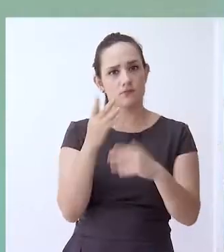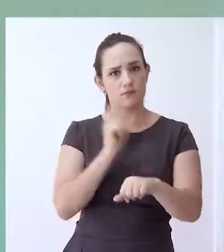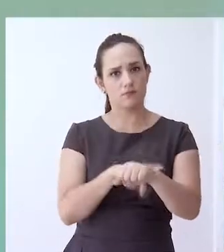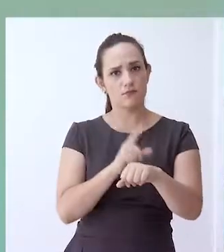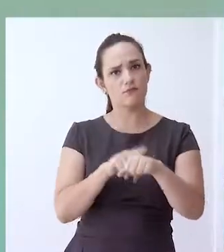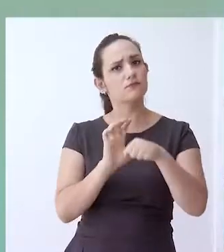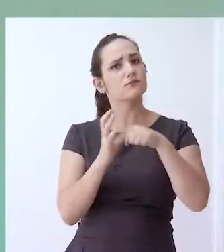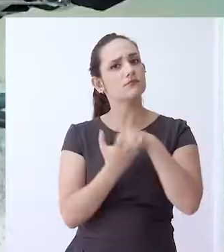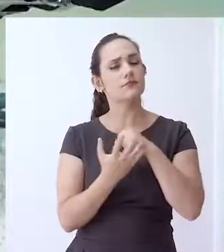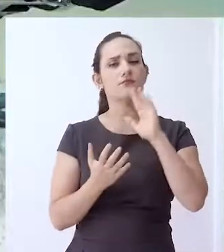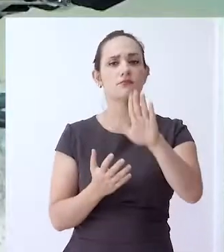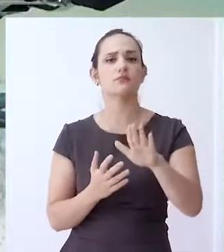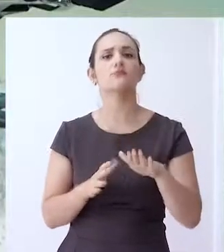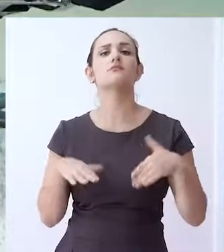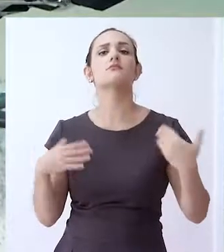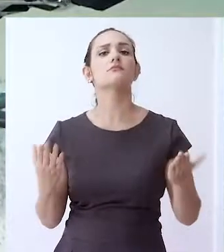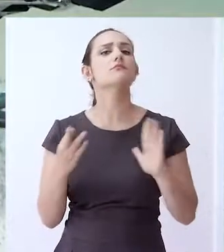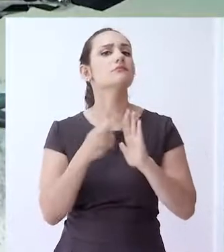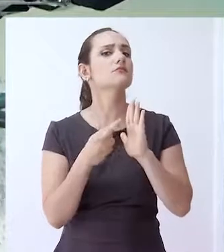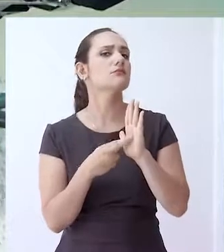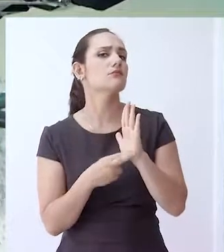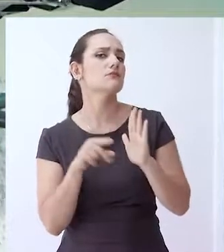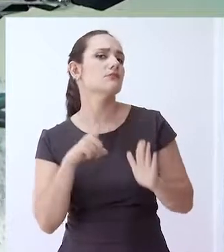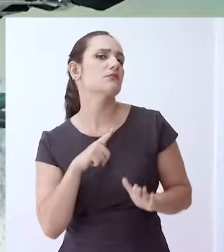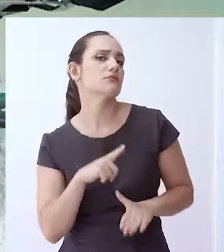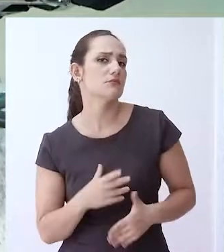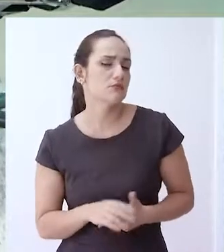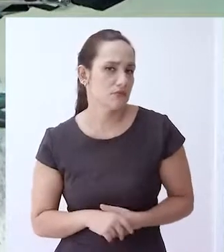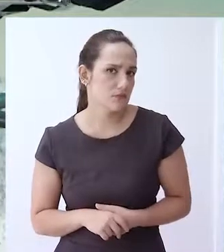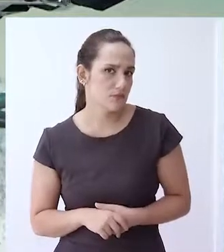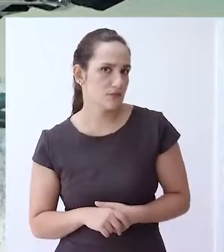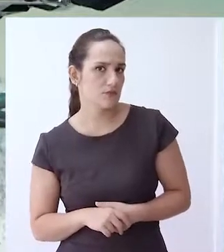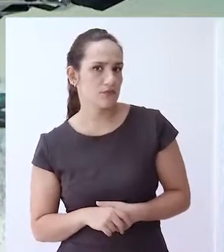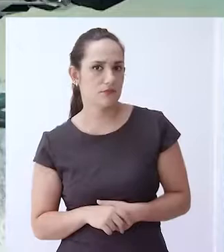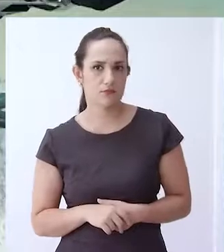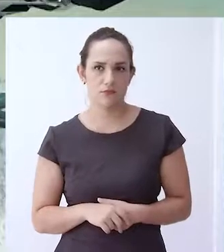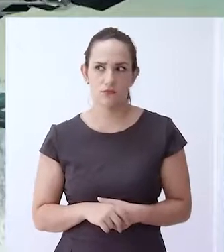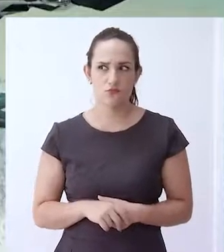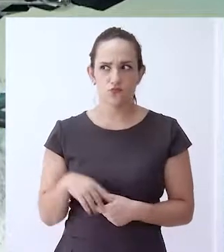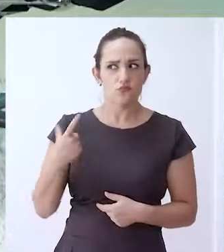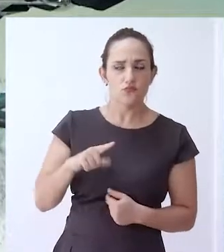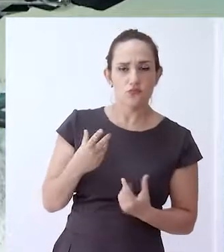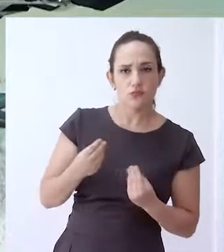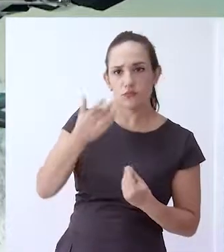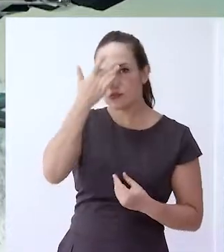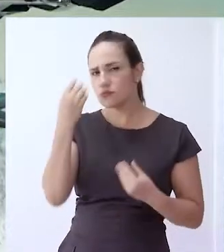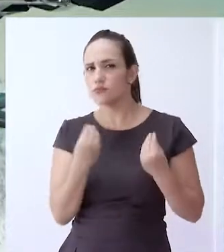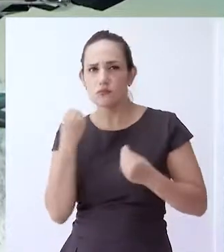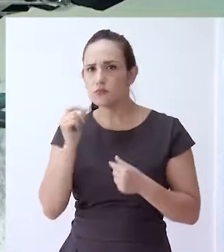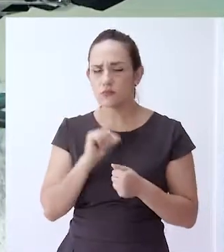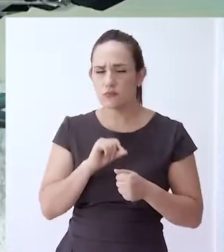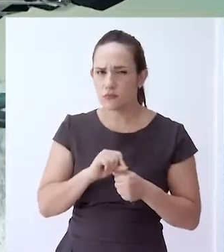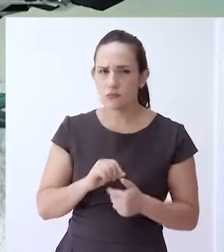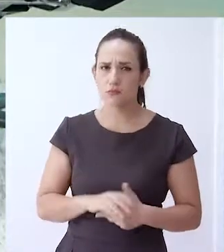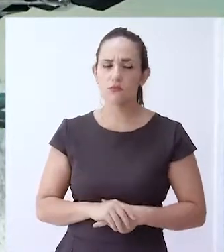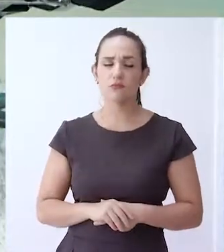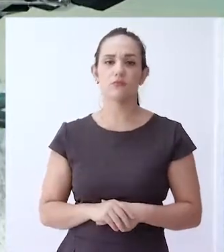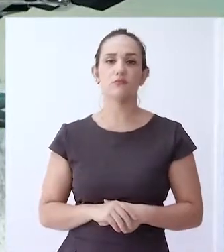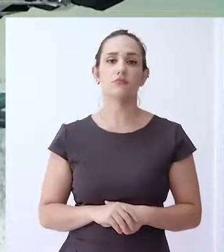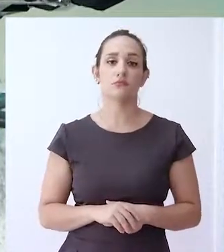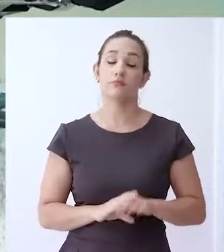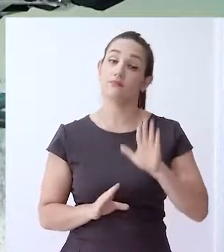período de pandemia. Sim. Quais os tipos de medida ali? Não tem presença de muitas pessoas? Como